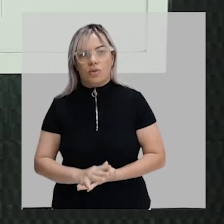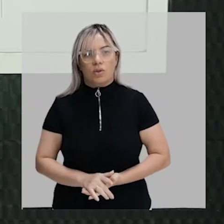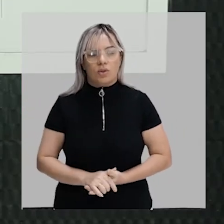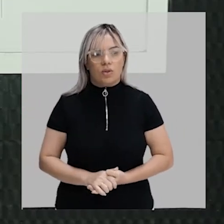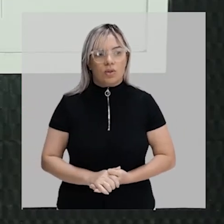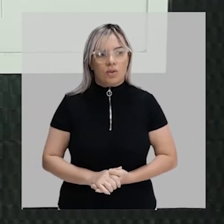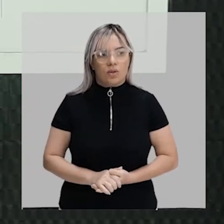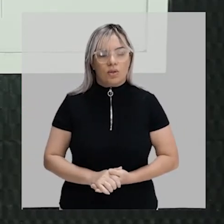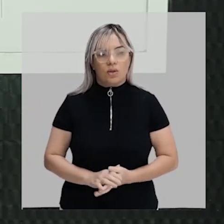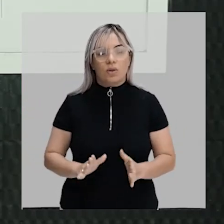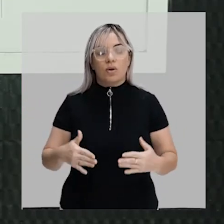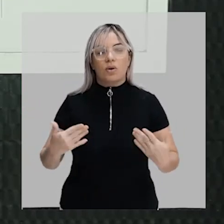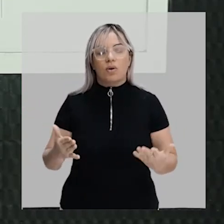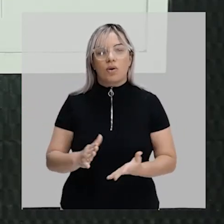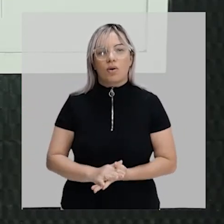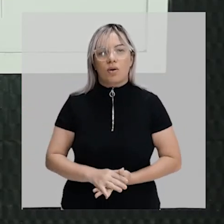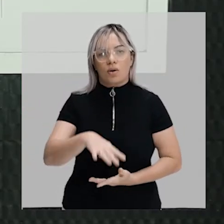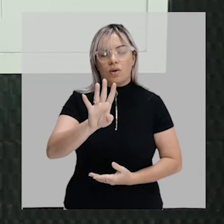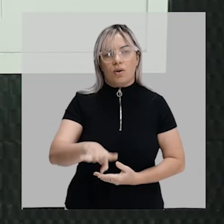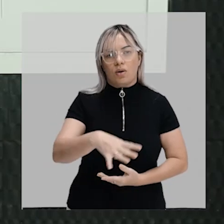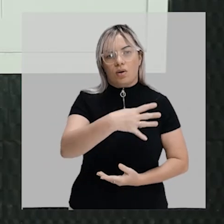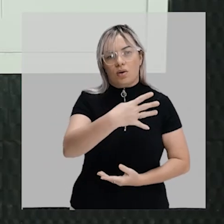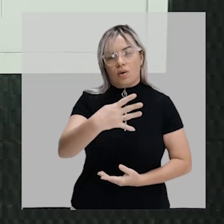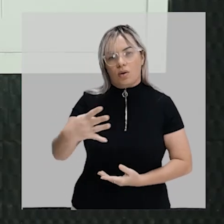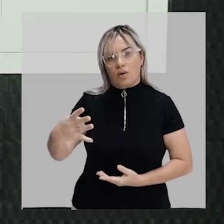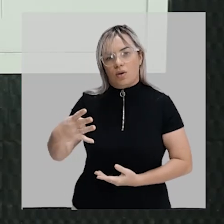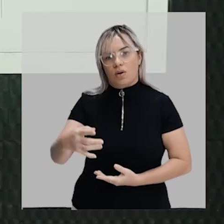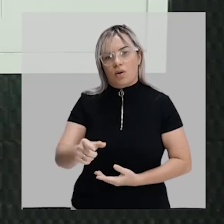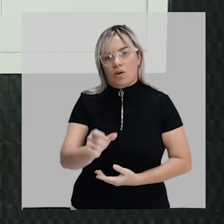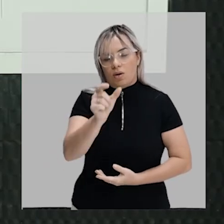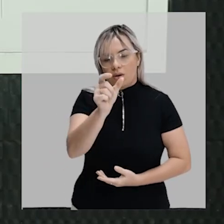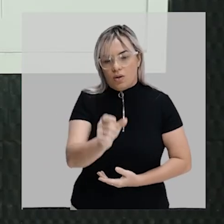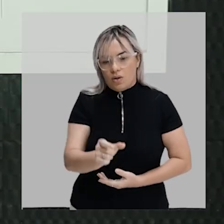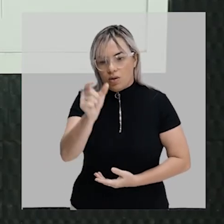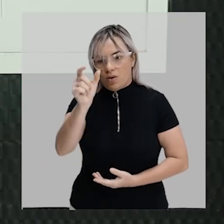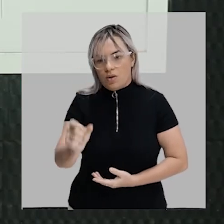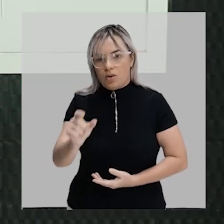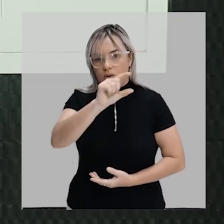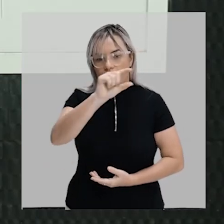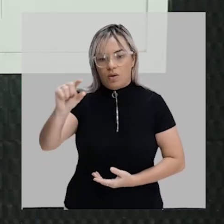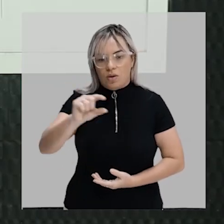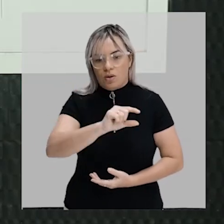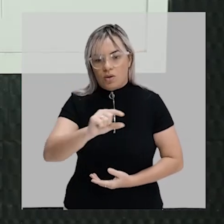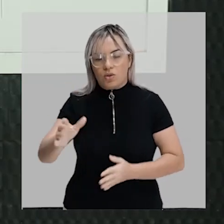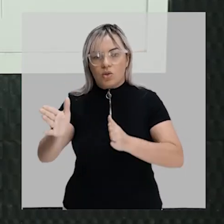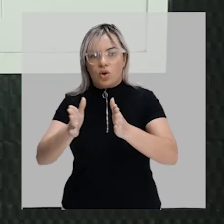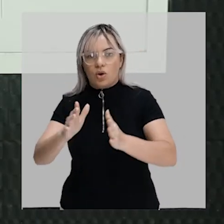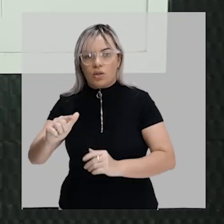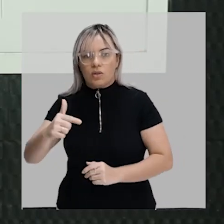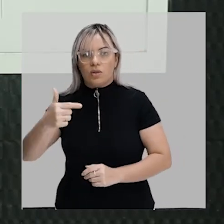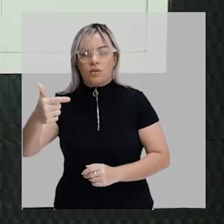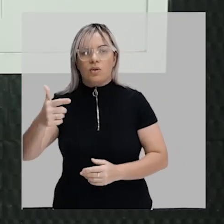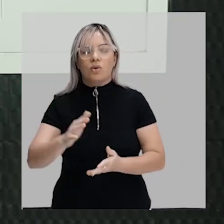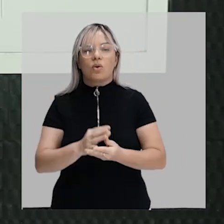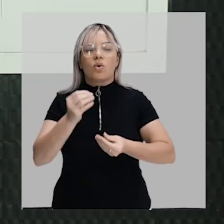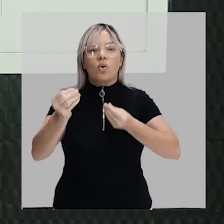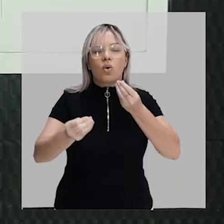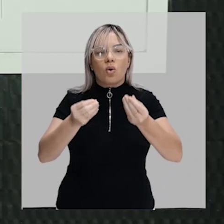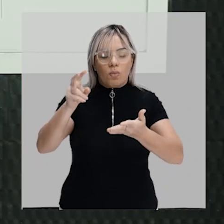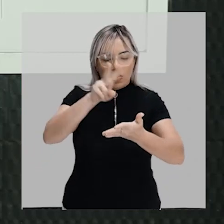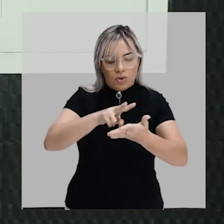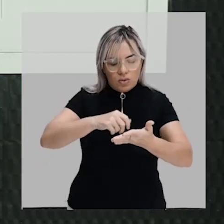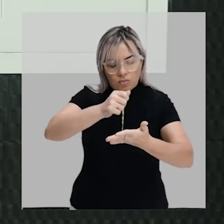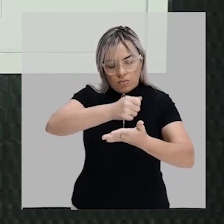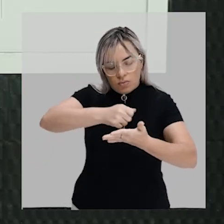quadrada a gente diz aqui que é uma matriz quadrada de ordem 2 tá que significa matriz quadrada de ordem 2